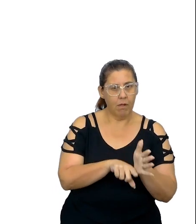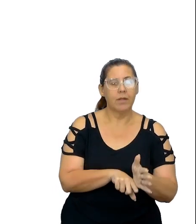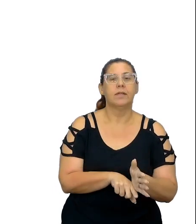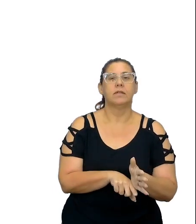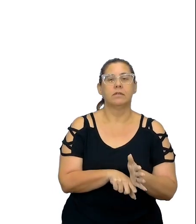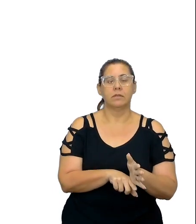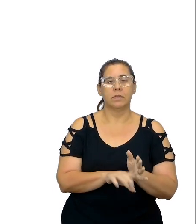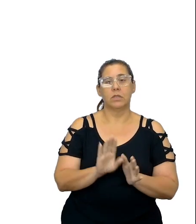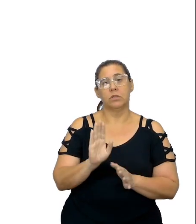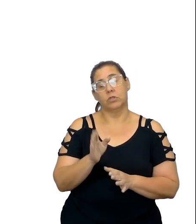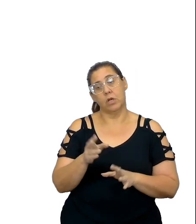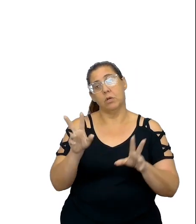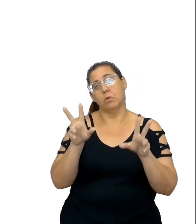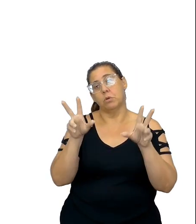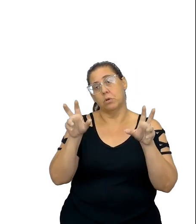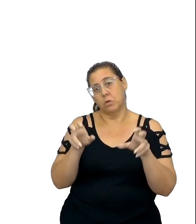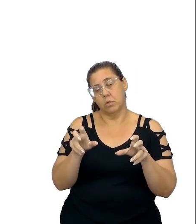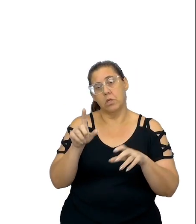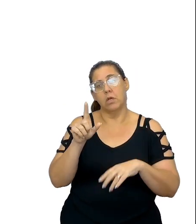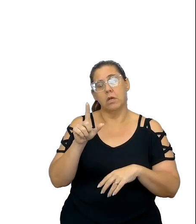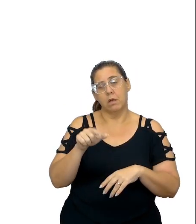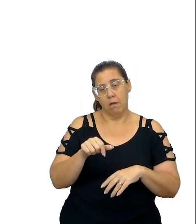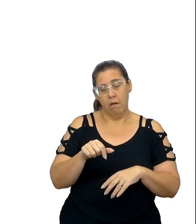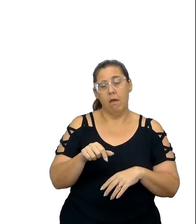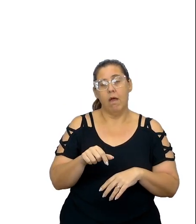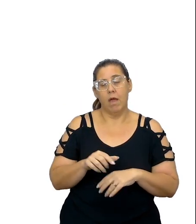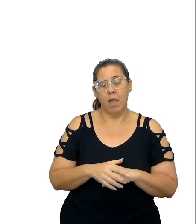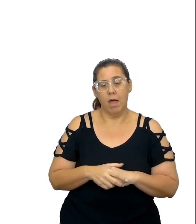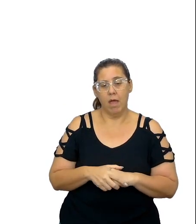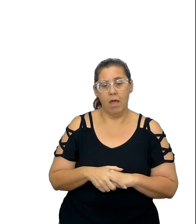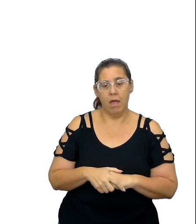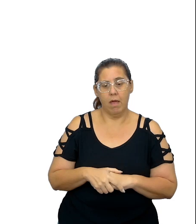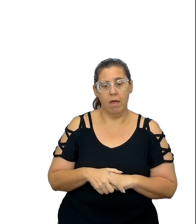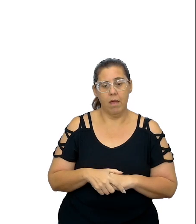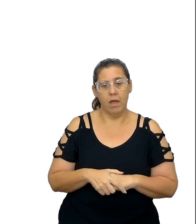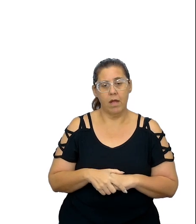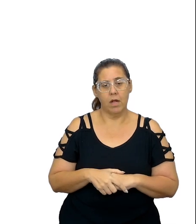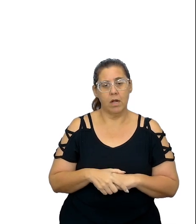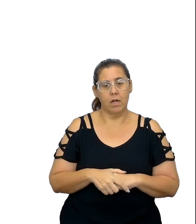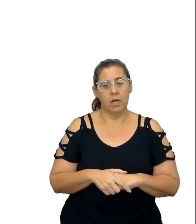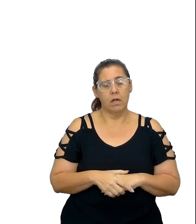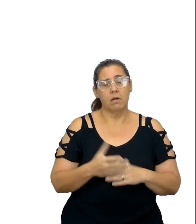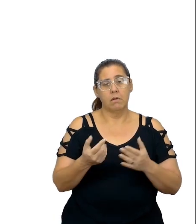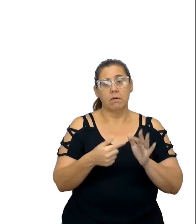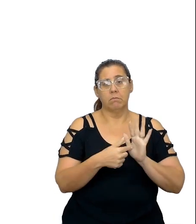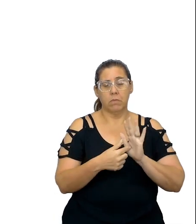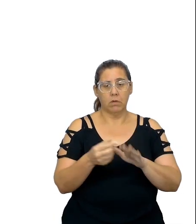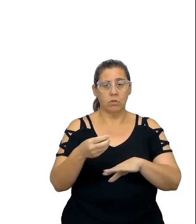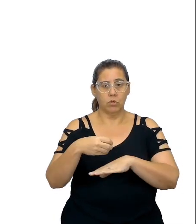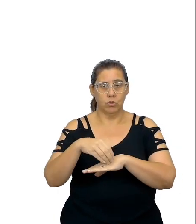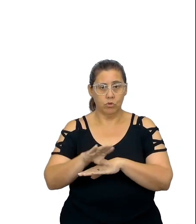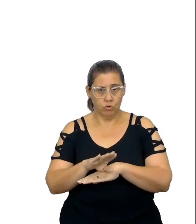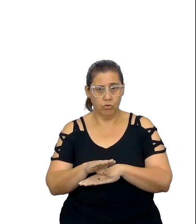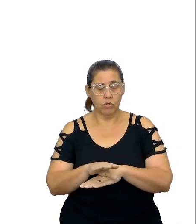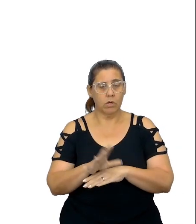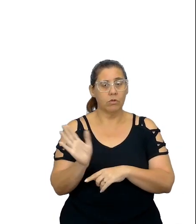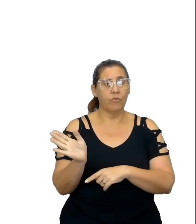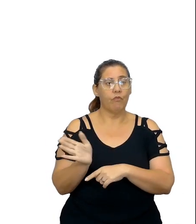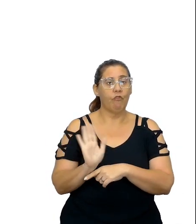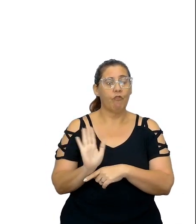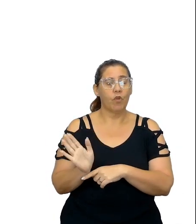respeito, já que o tema é indisciplina escolar, por isso que eu sugeri a ideia do filme, bem como outros textos que podem